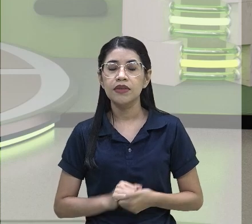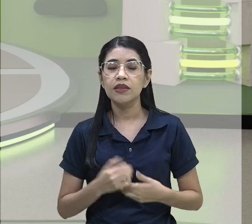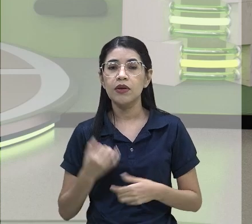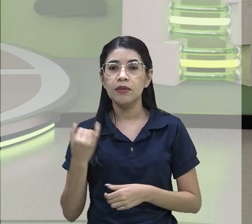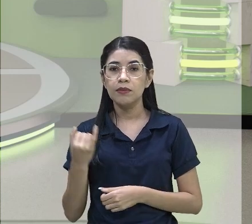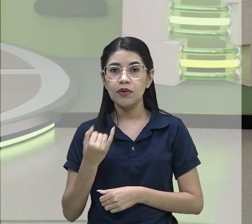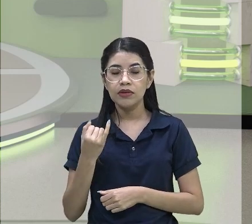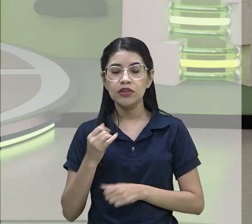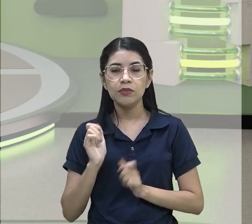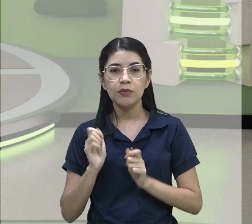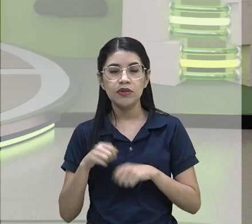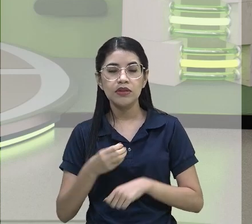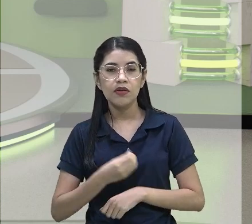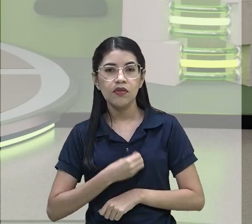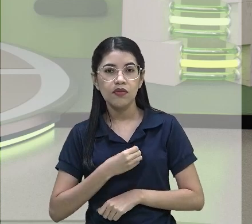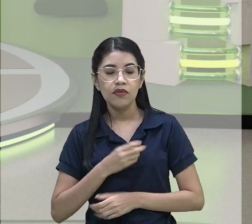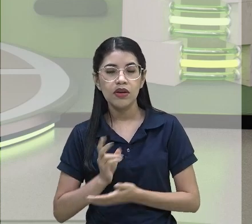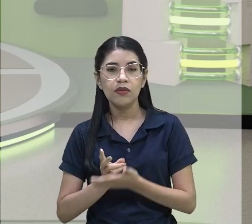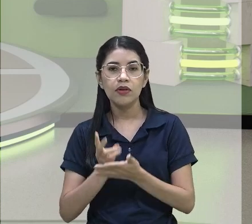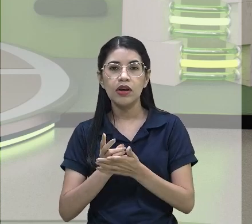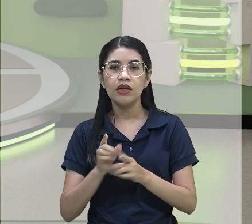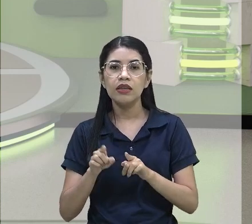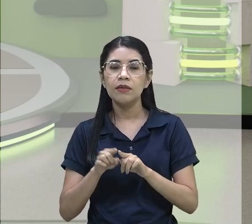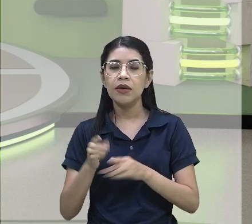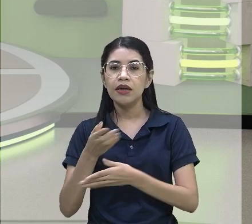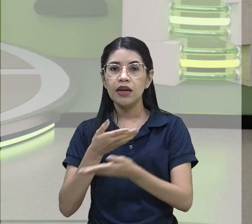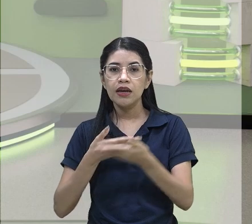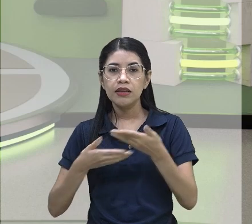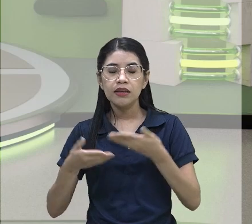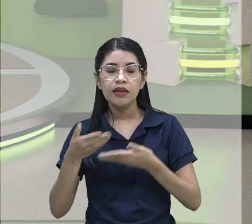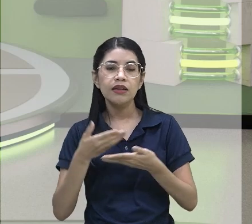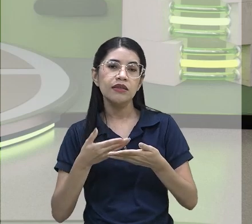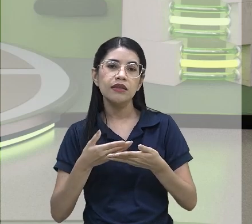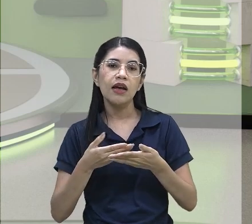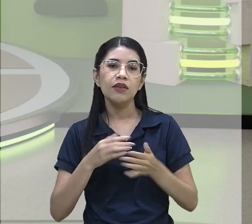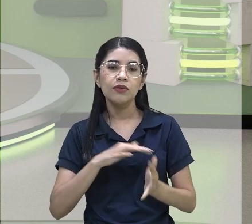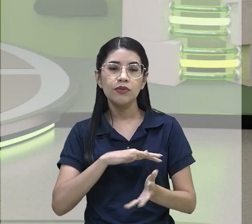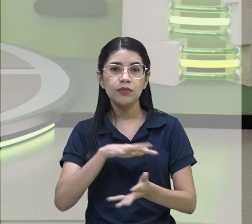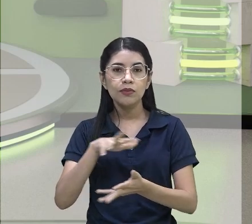para a manutenção da vida e a interação da vida e do